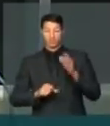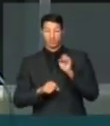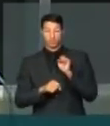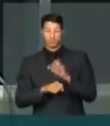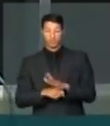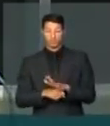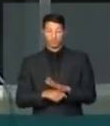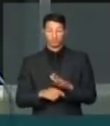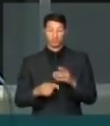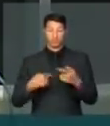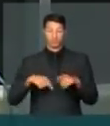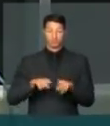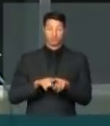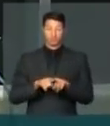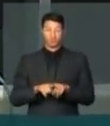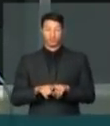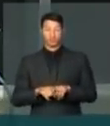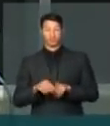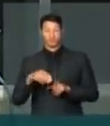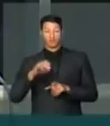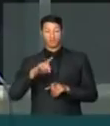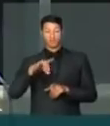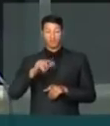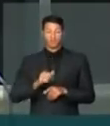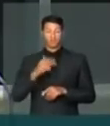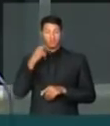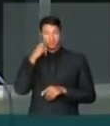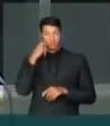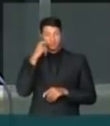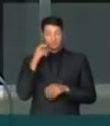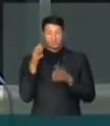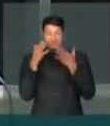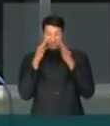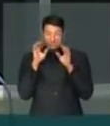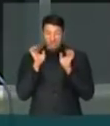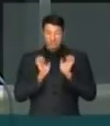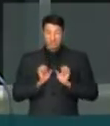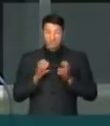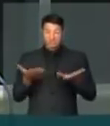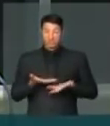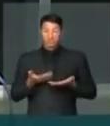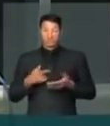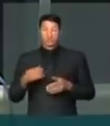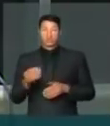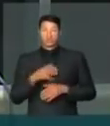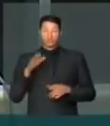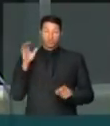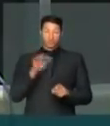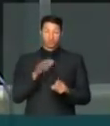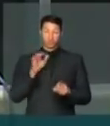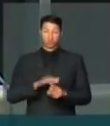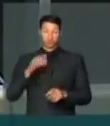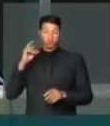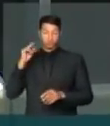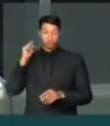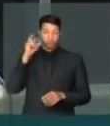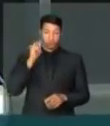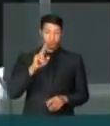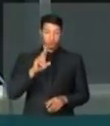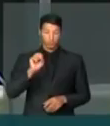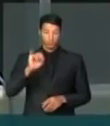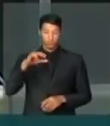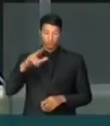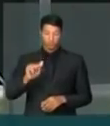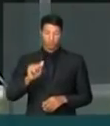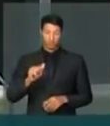impedimento. Portanto, medidas tímidas diante da tensão atual e das agressões históricas aos